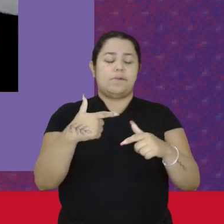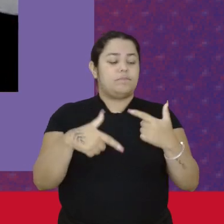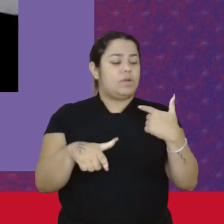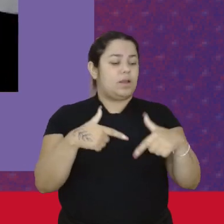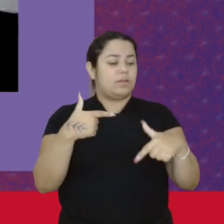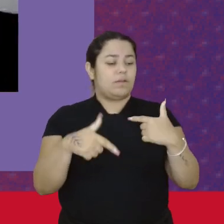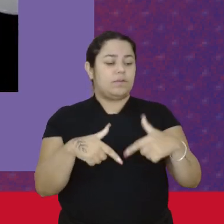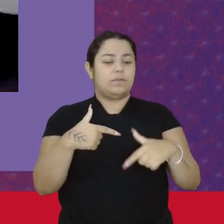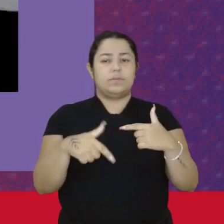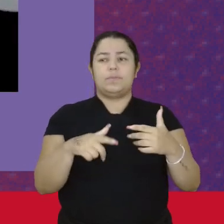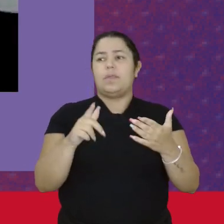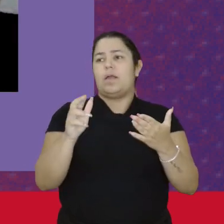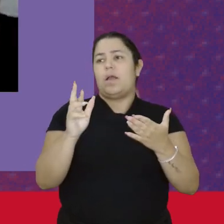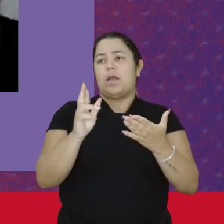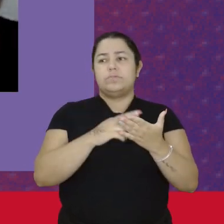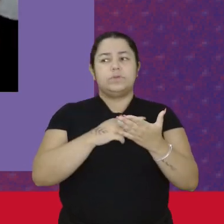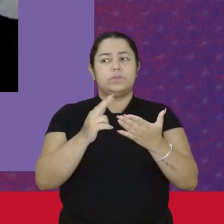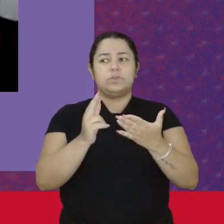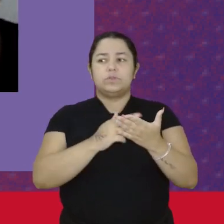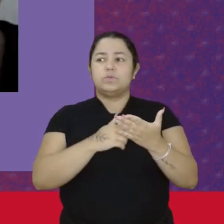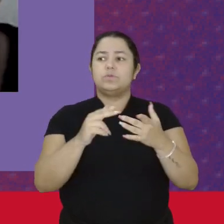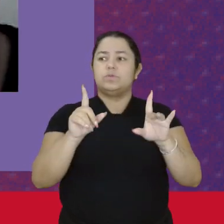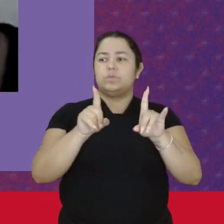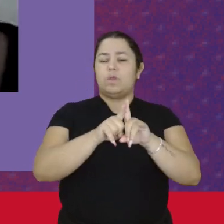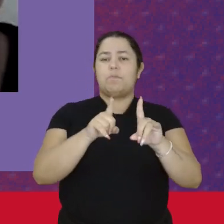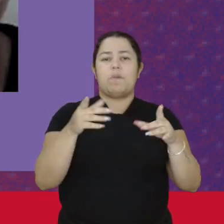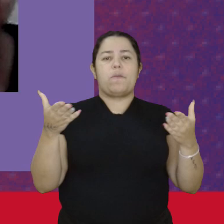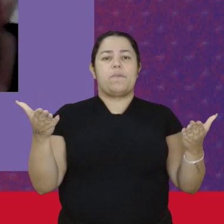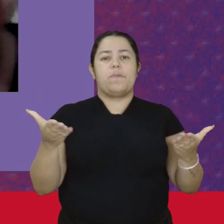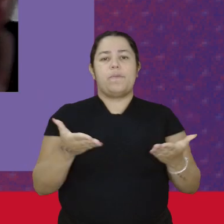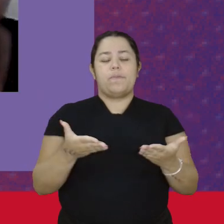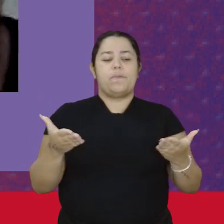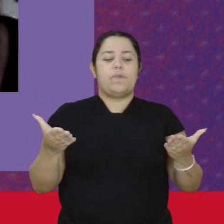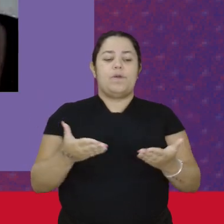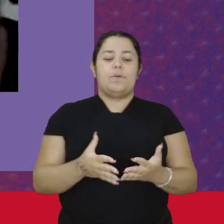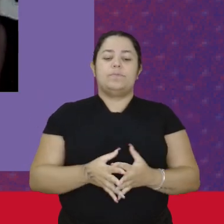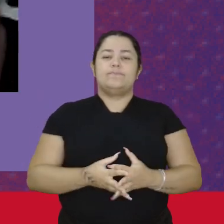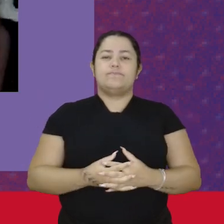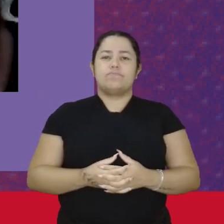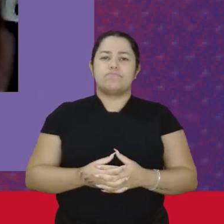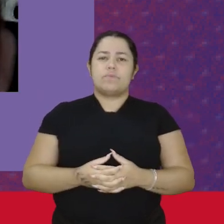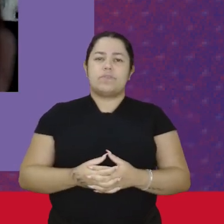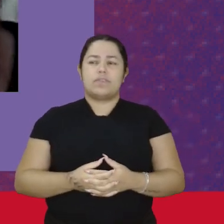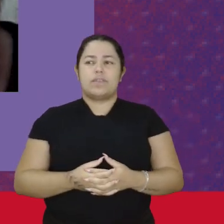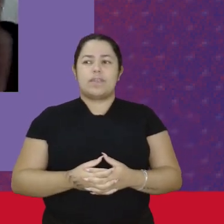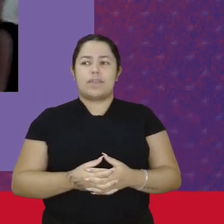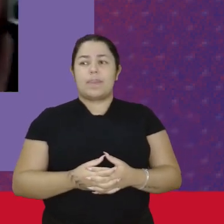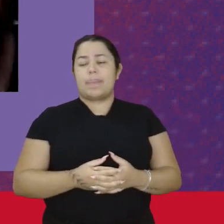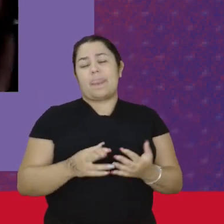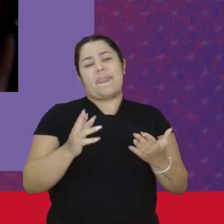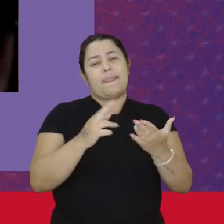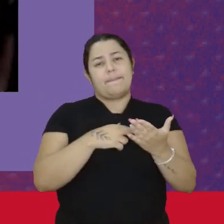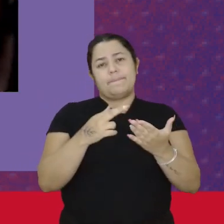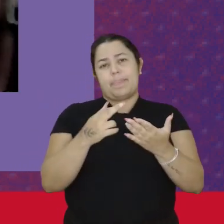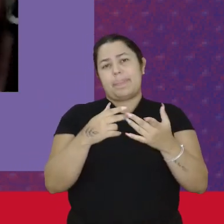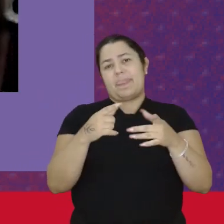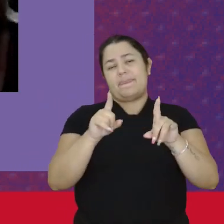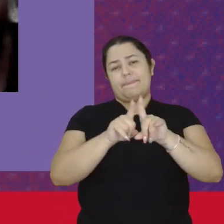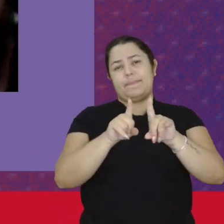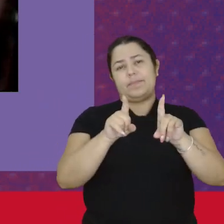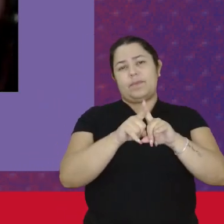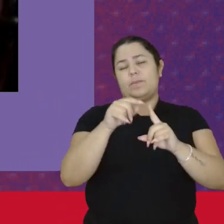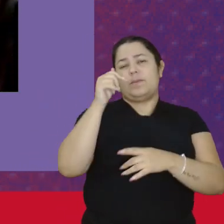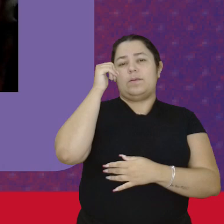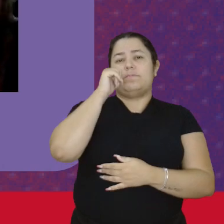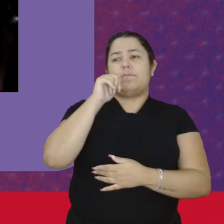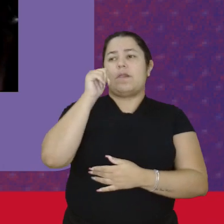nessas revistonas, digamos, que hoje a gente pode dizer que eram revistas destinadas às